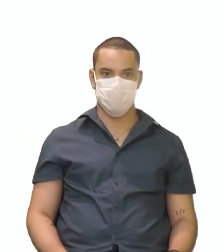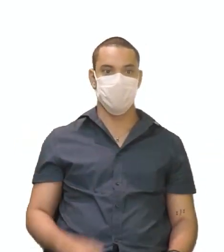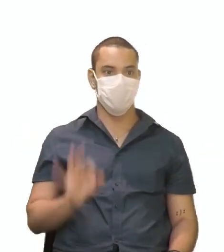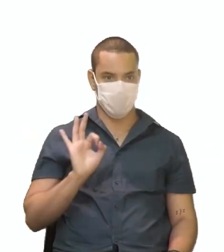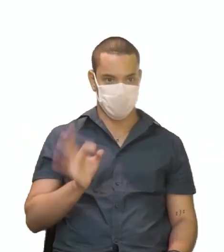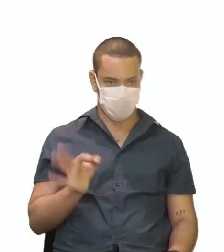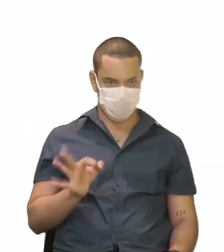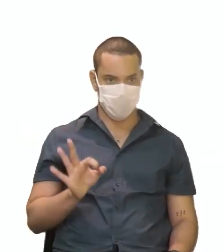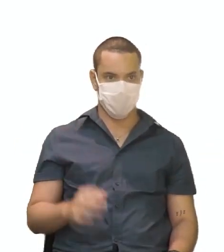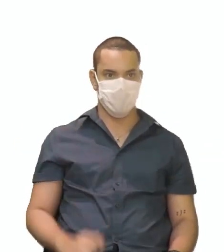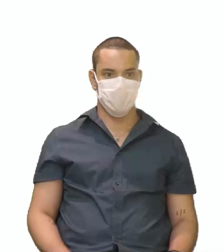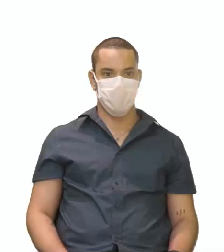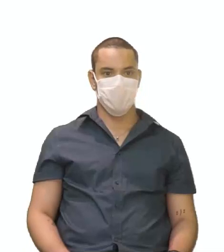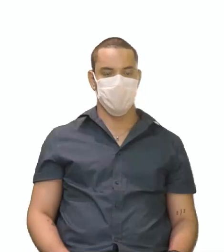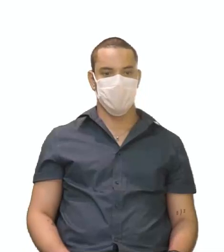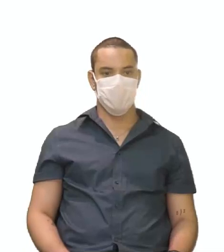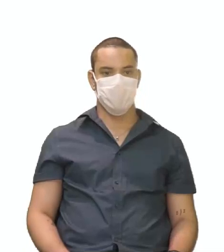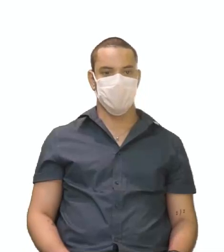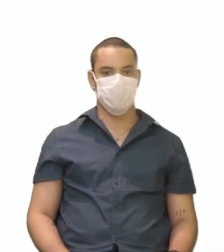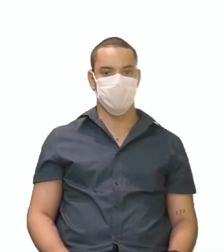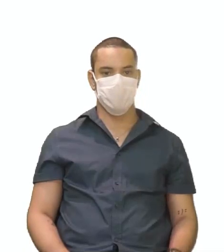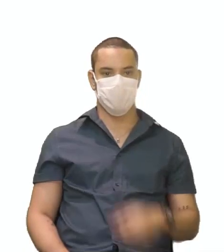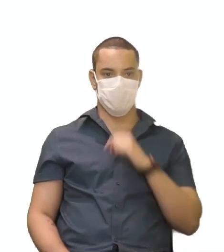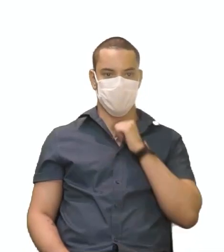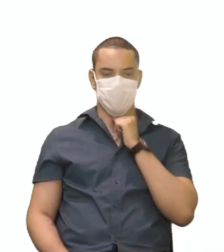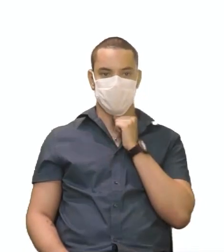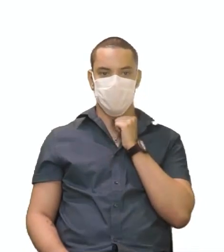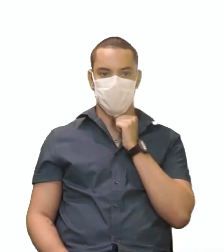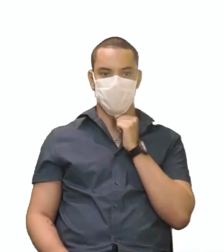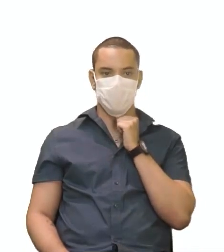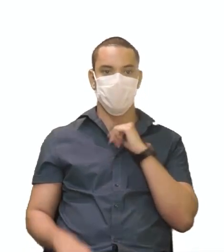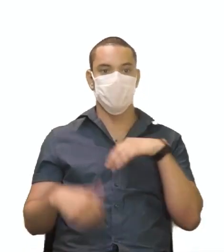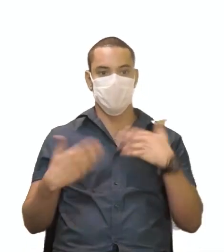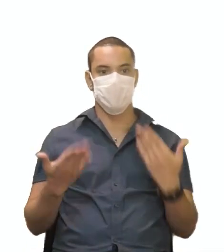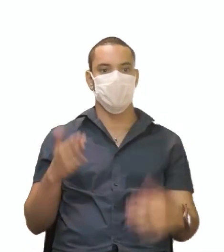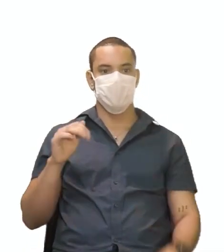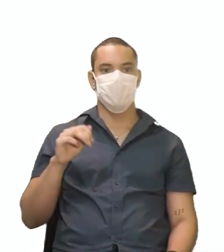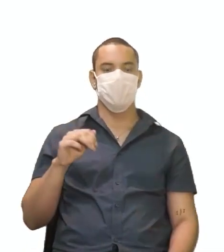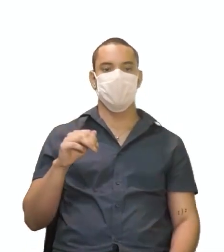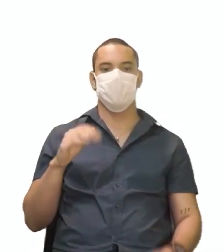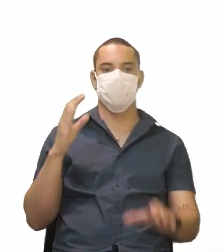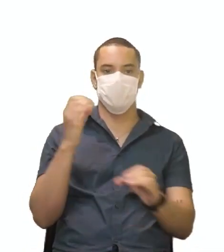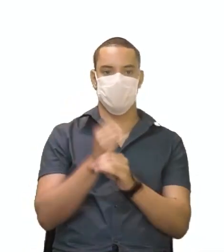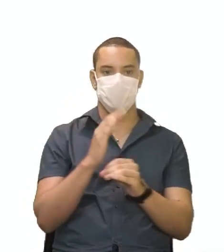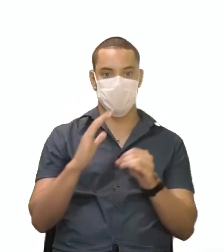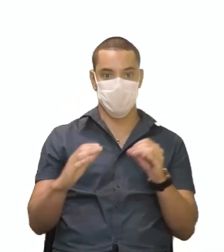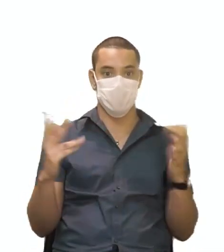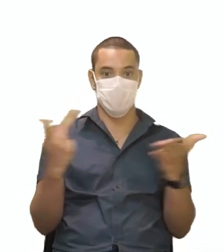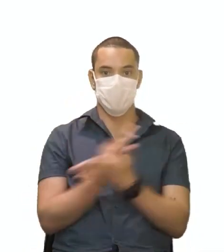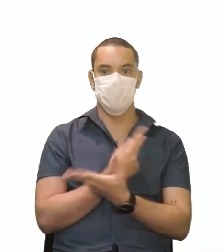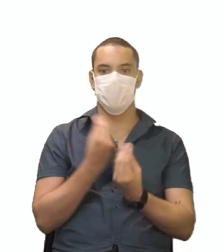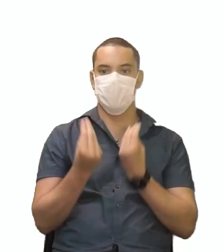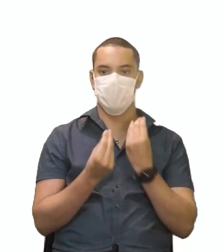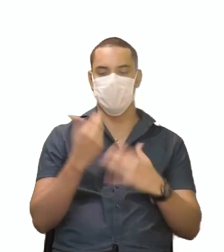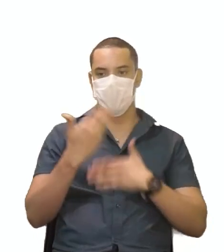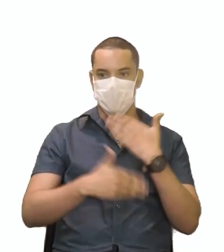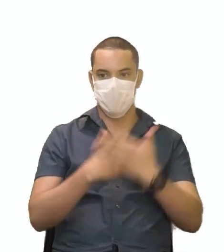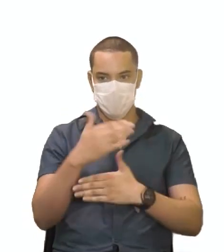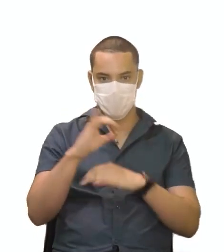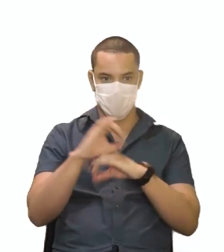questão está correta. Vamos para a próxima. A meiose ocorre durante o processo de produção de